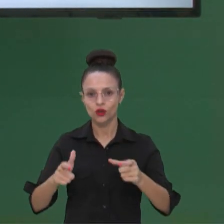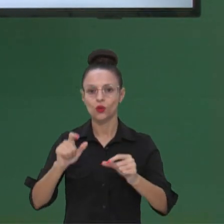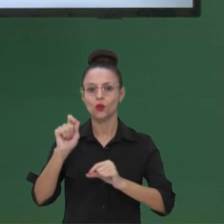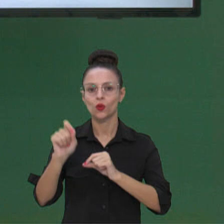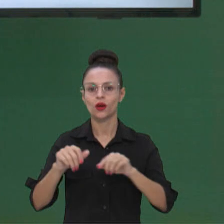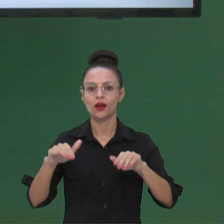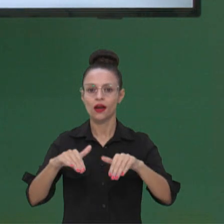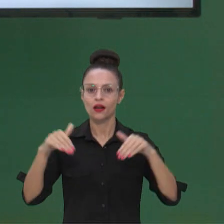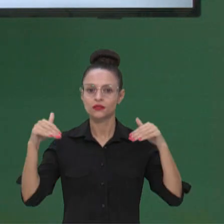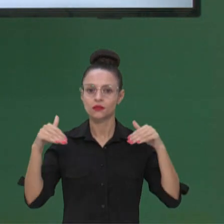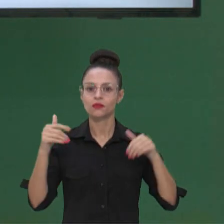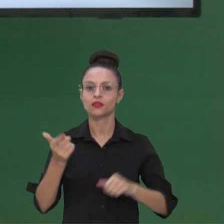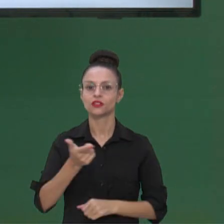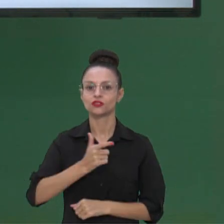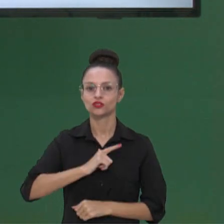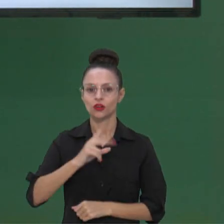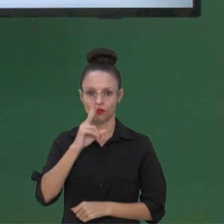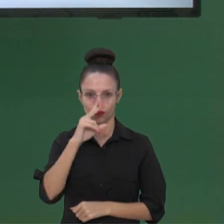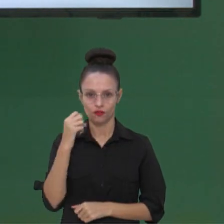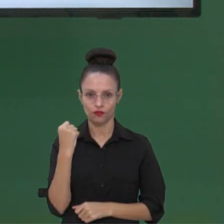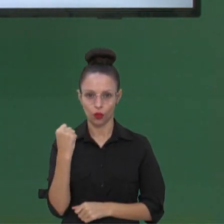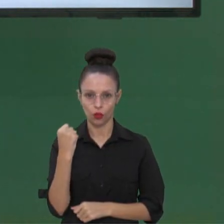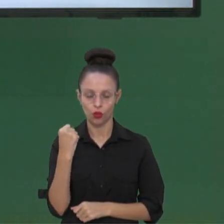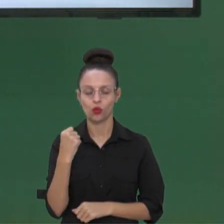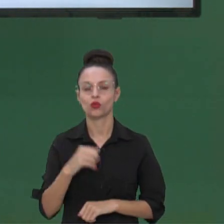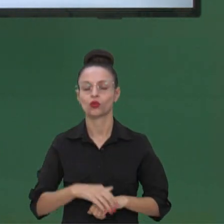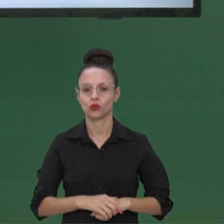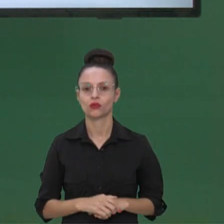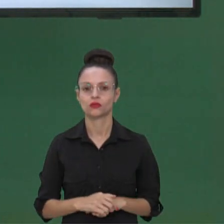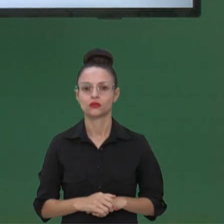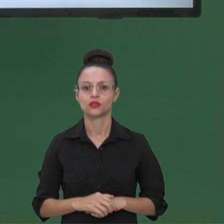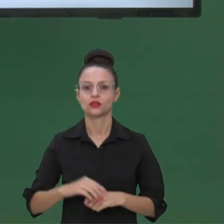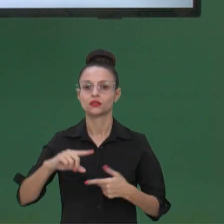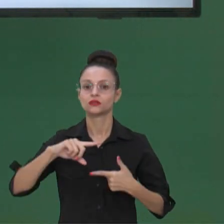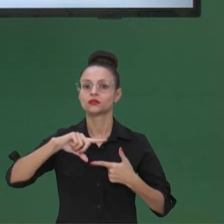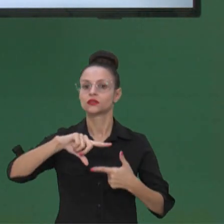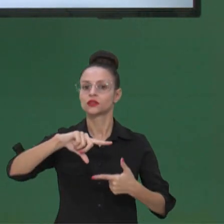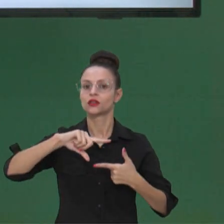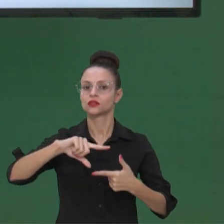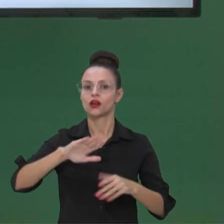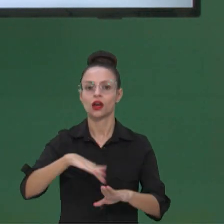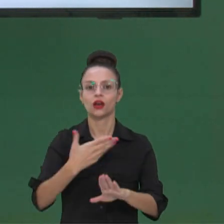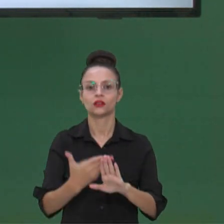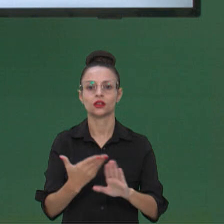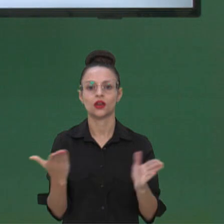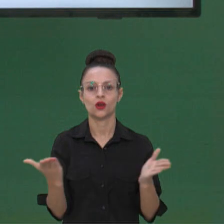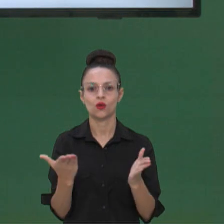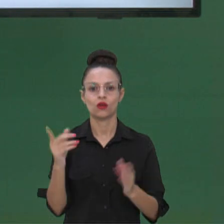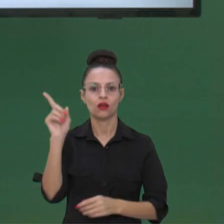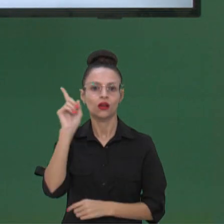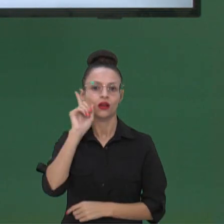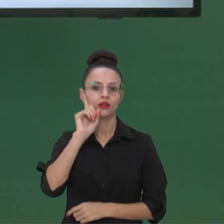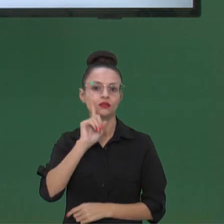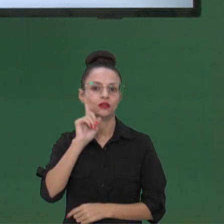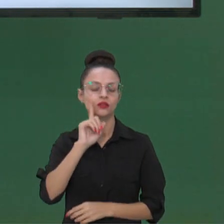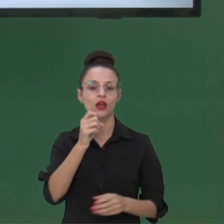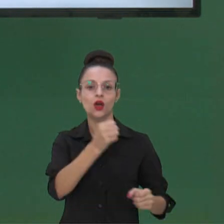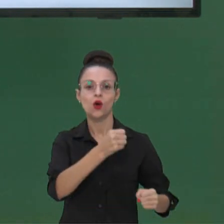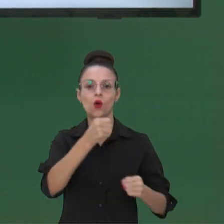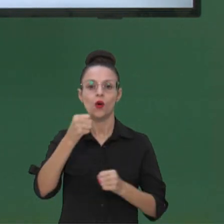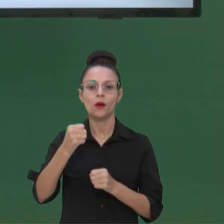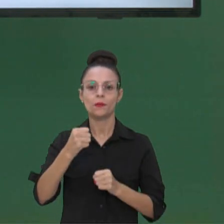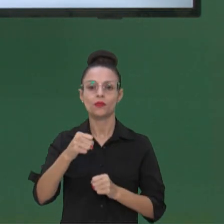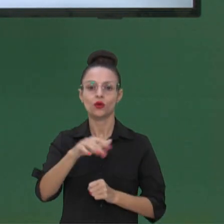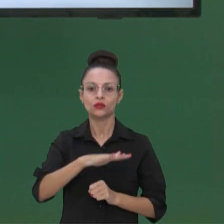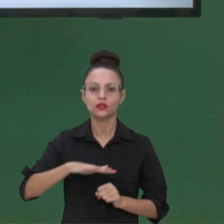assembleia tinha uma força muito grande. Aliás, tradição mantida hoje nos Estados Unidos, como o poder